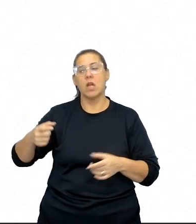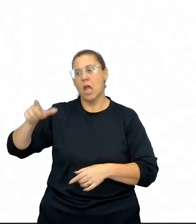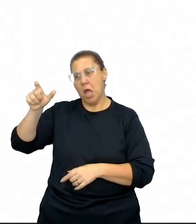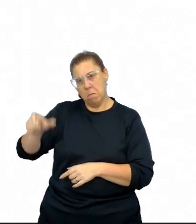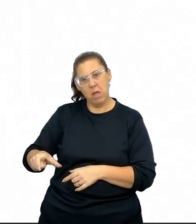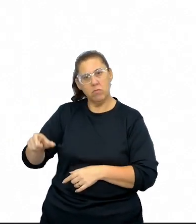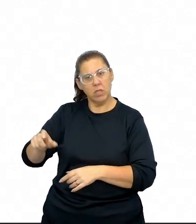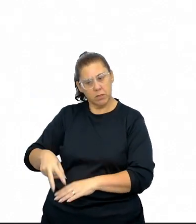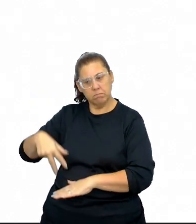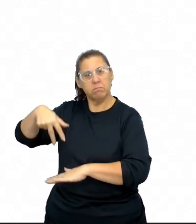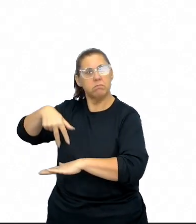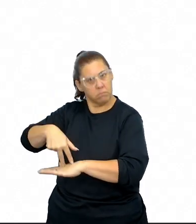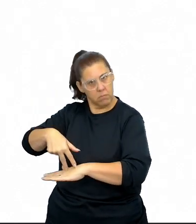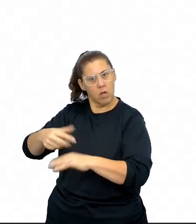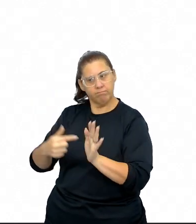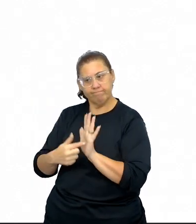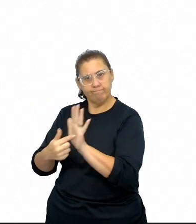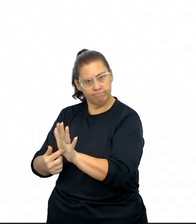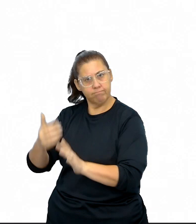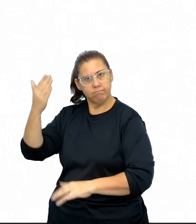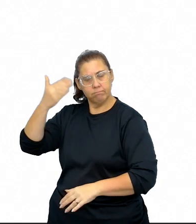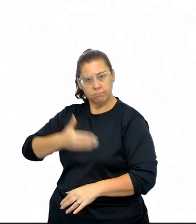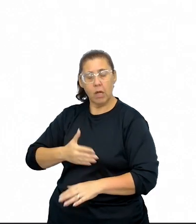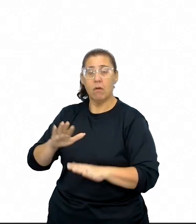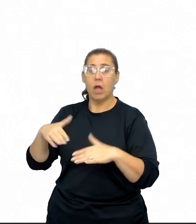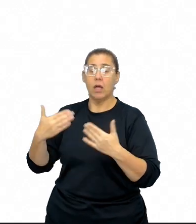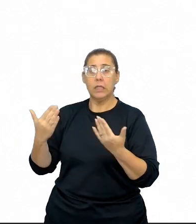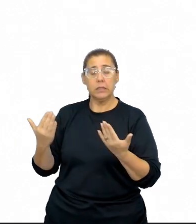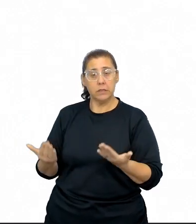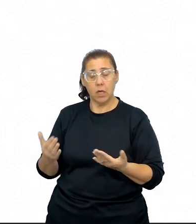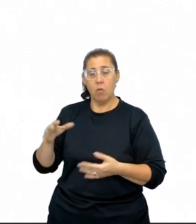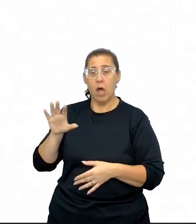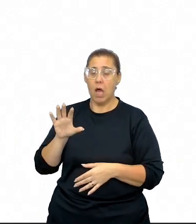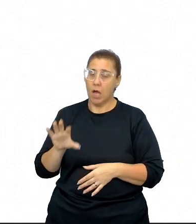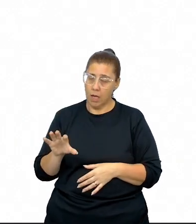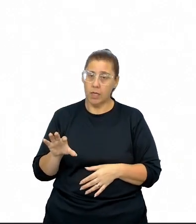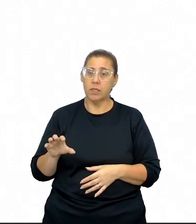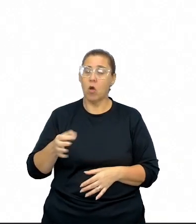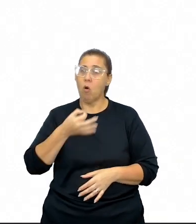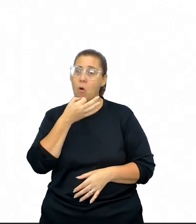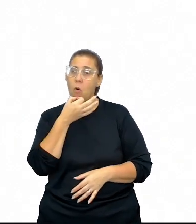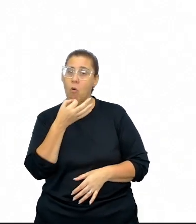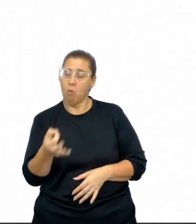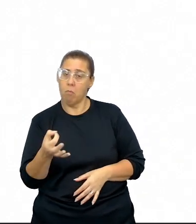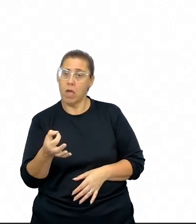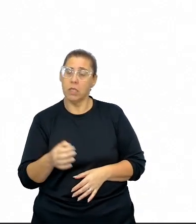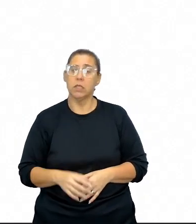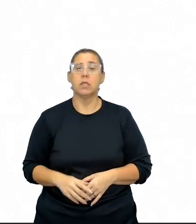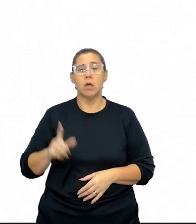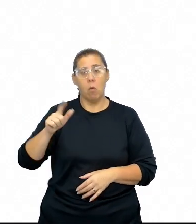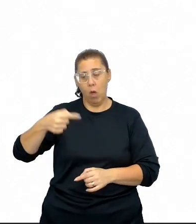se posicionar frente a ela. Então, nesse sentido, já que a argumentação é um dos discursos considerados